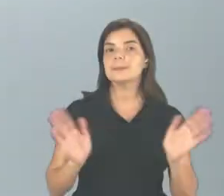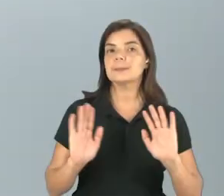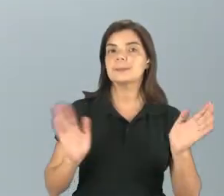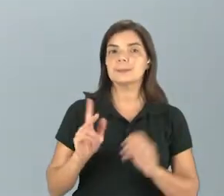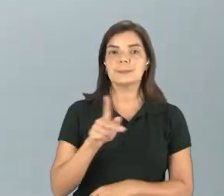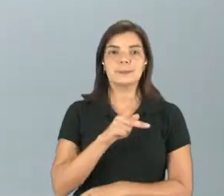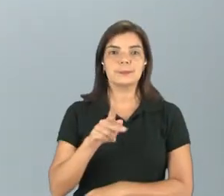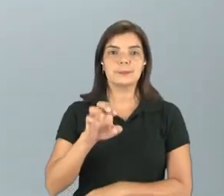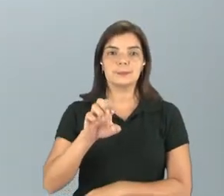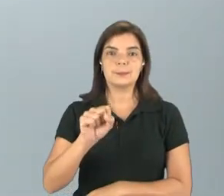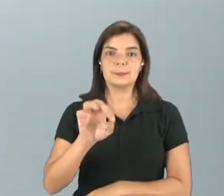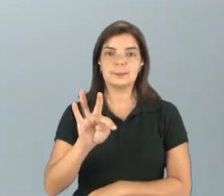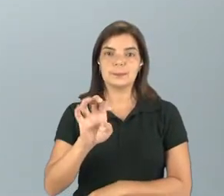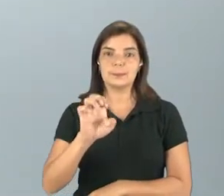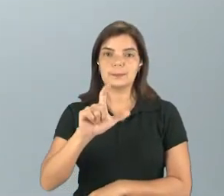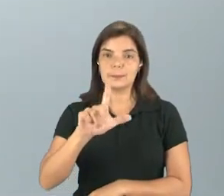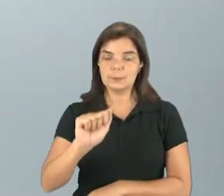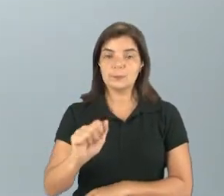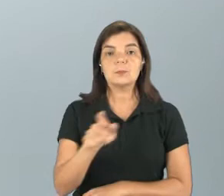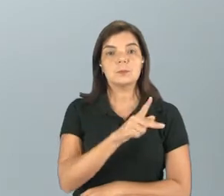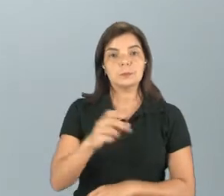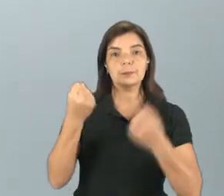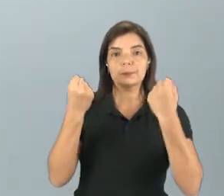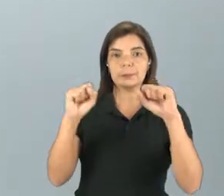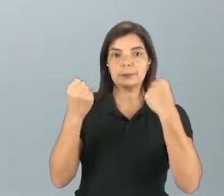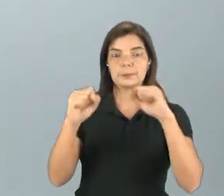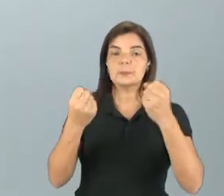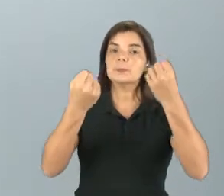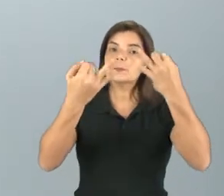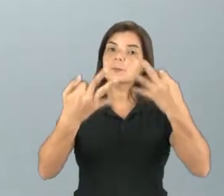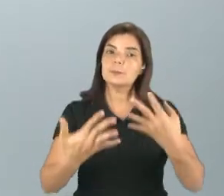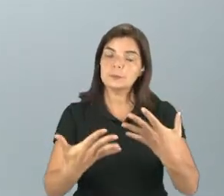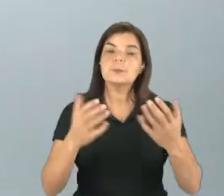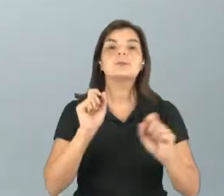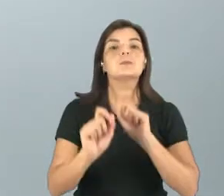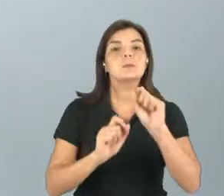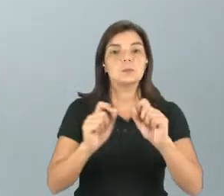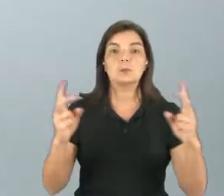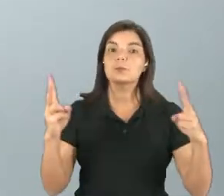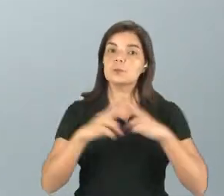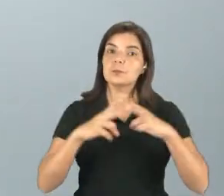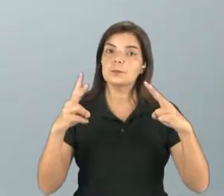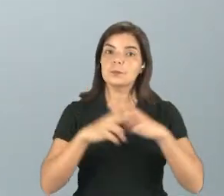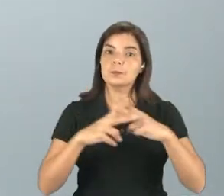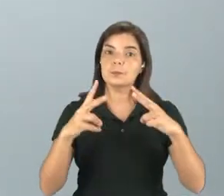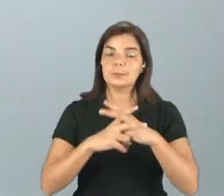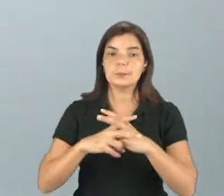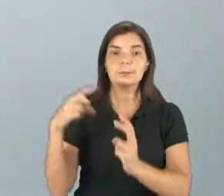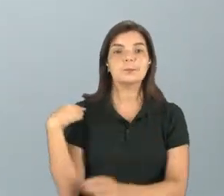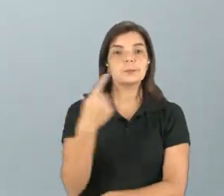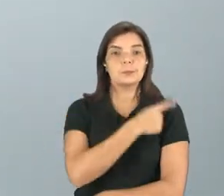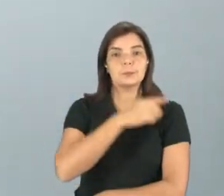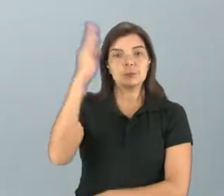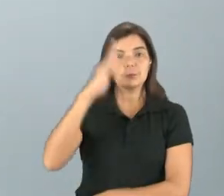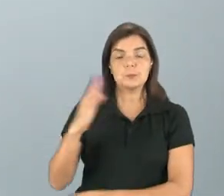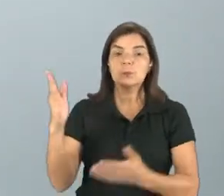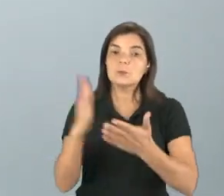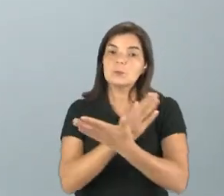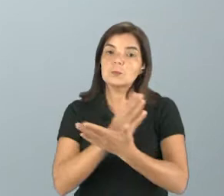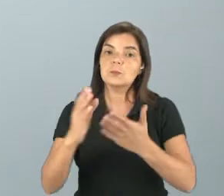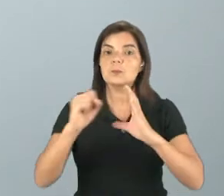Olá, sou a professora Estela, professora de Educação Física, e a gente vai falar um pouquinho sobre as lutas do nosso Brasil e